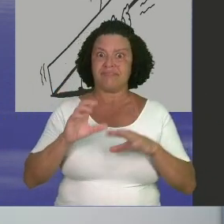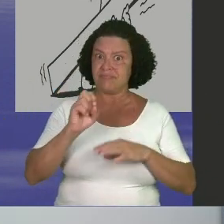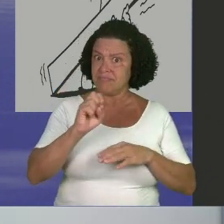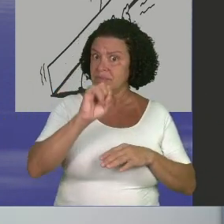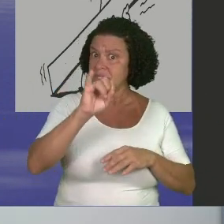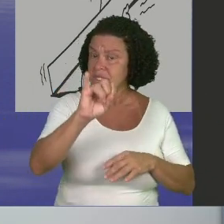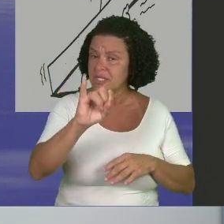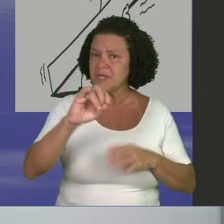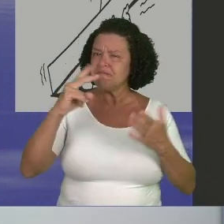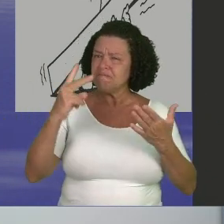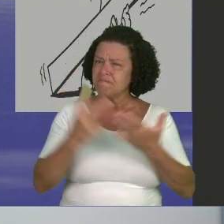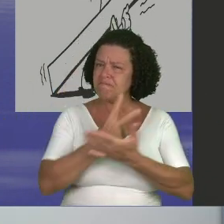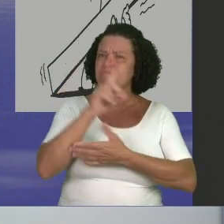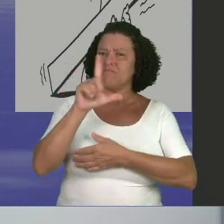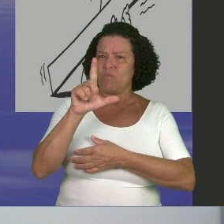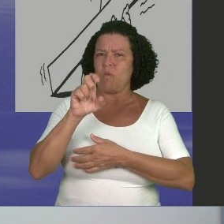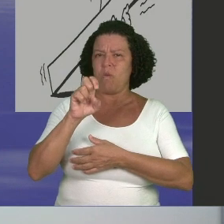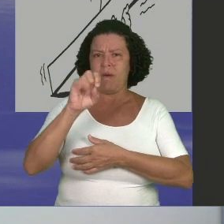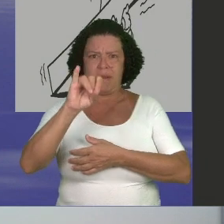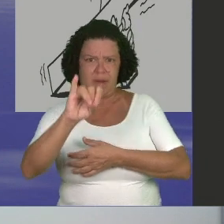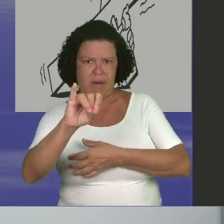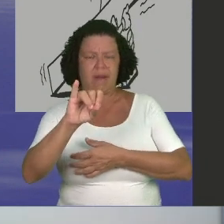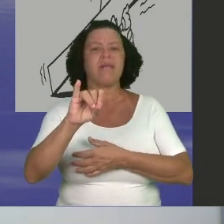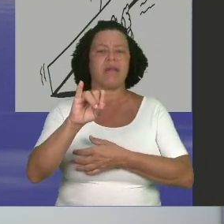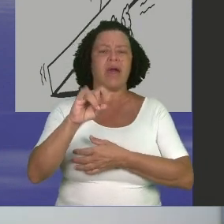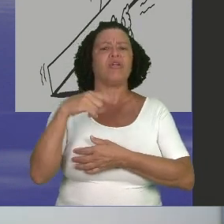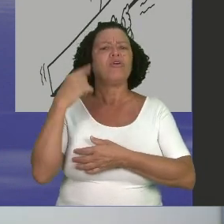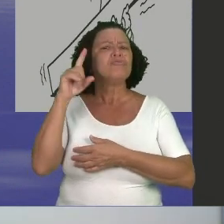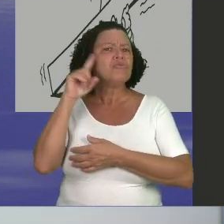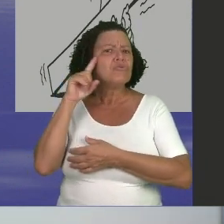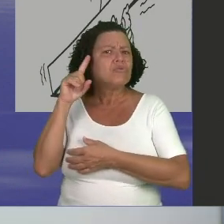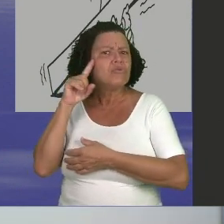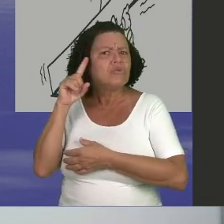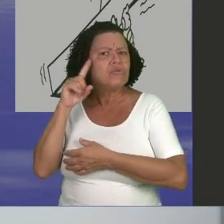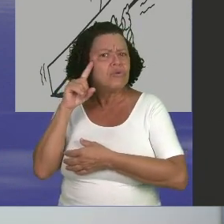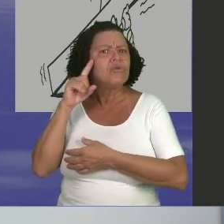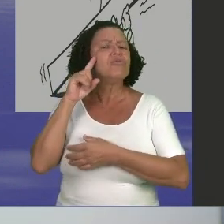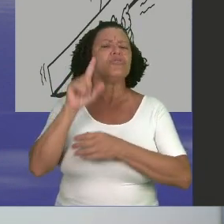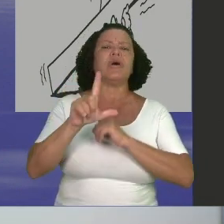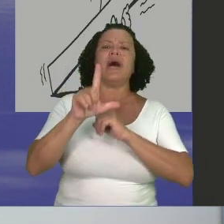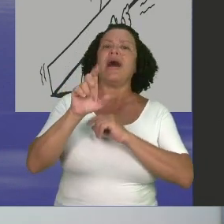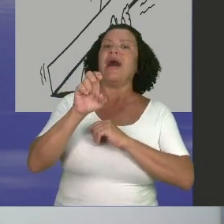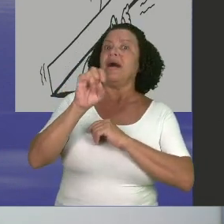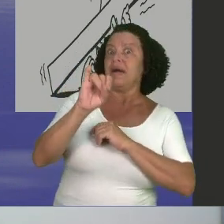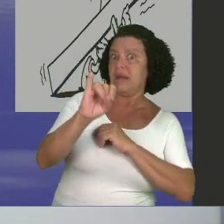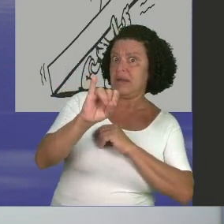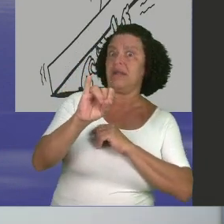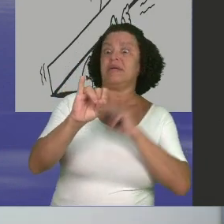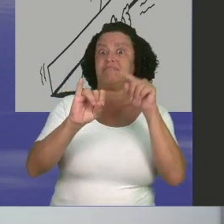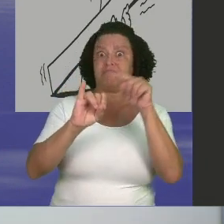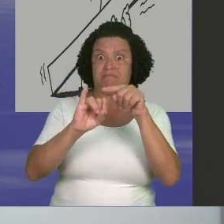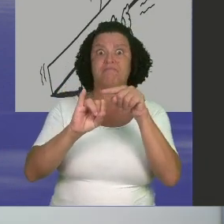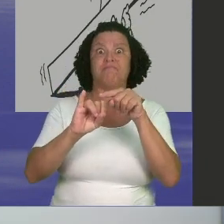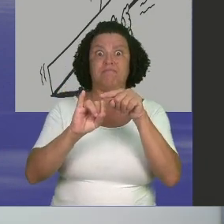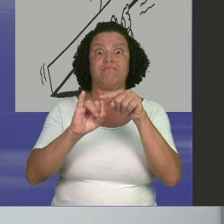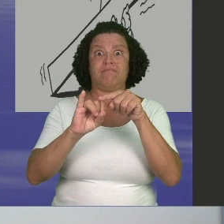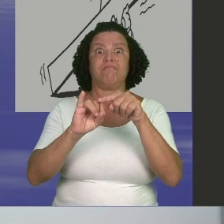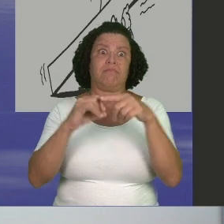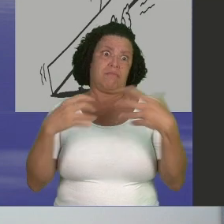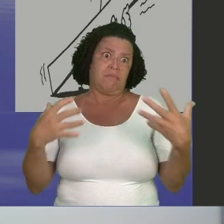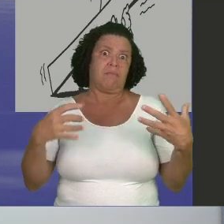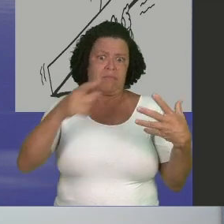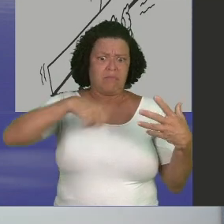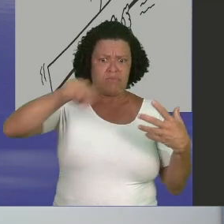com as leis também, mas no nosso dia a dia, né? As leis civis, né? As leis